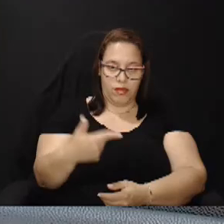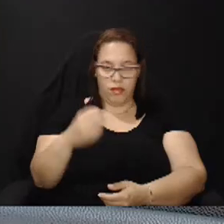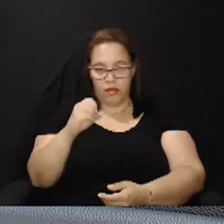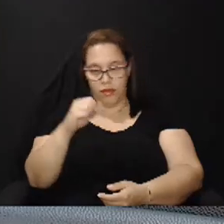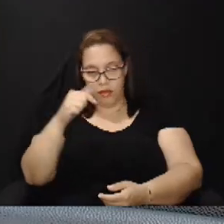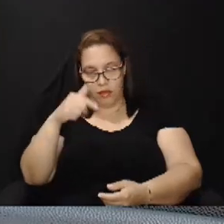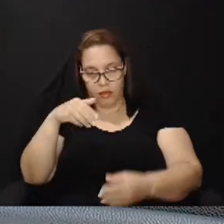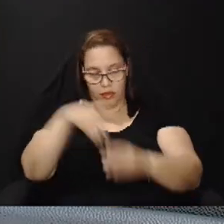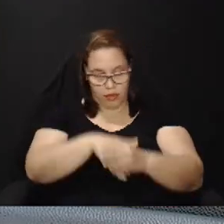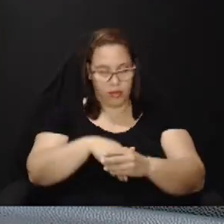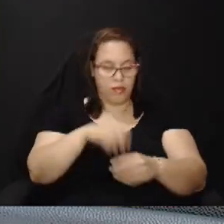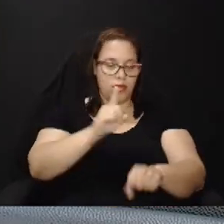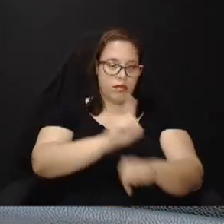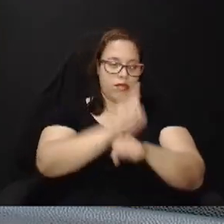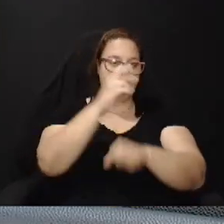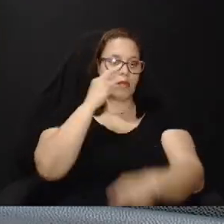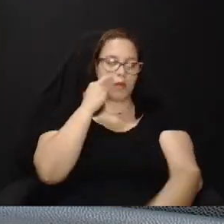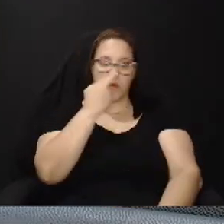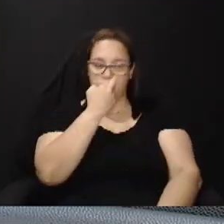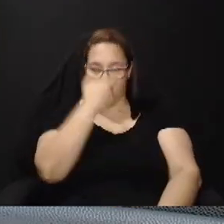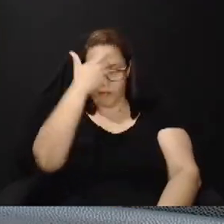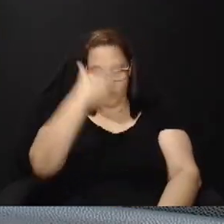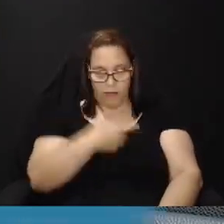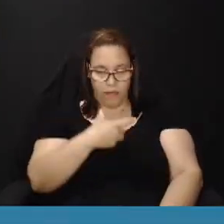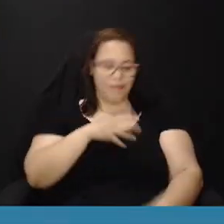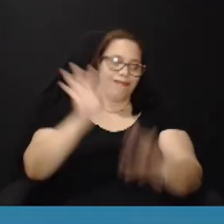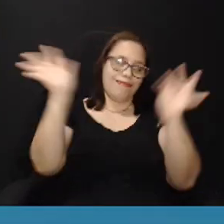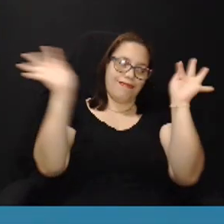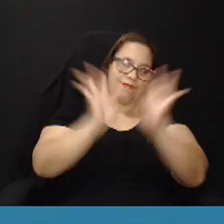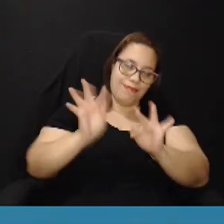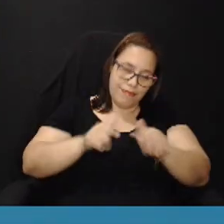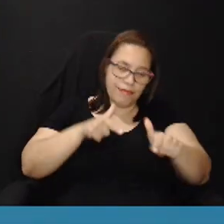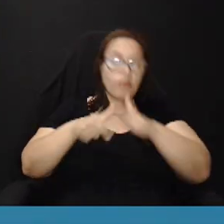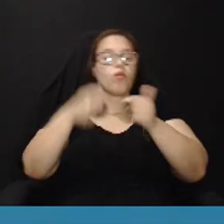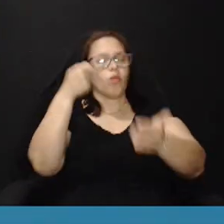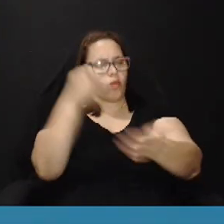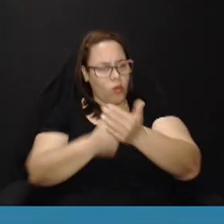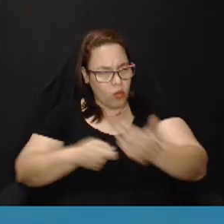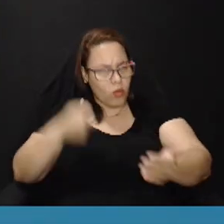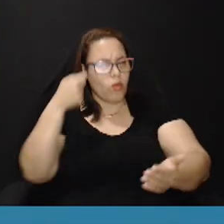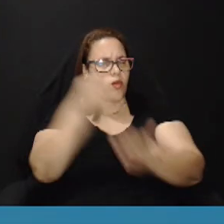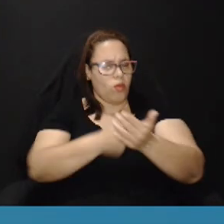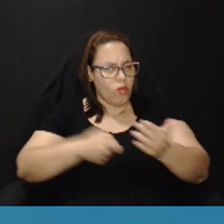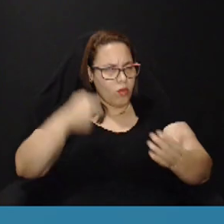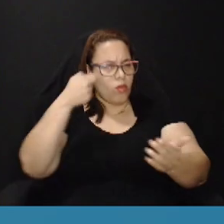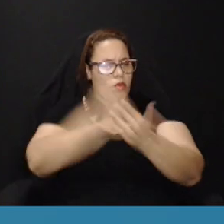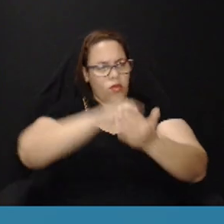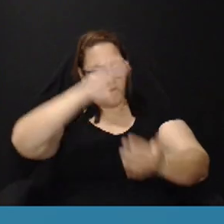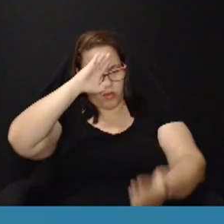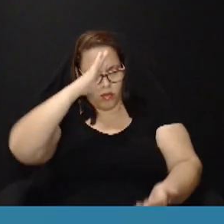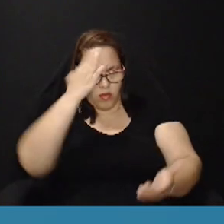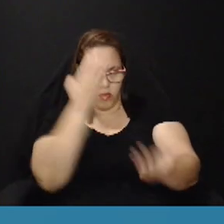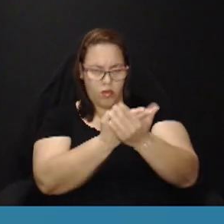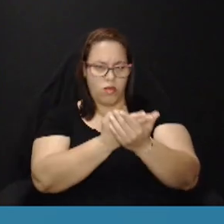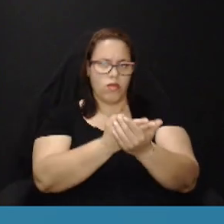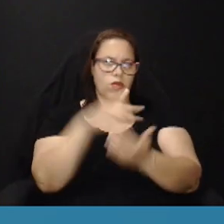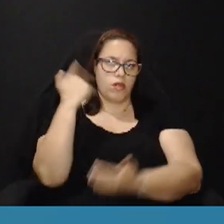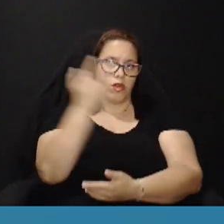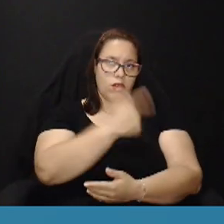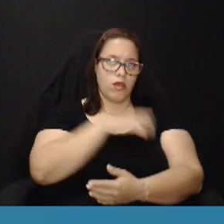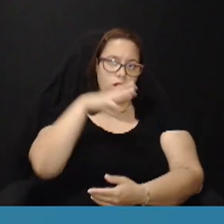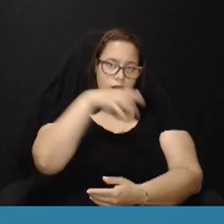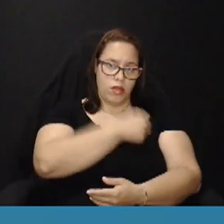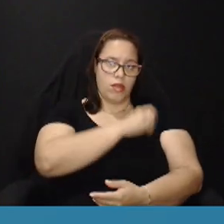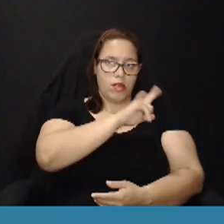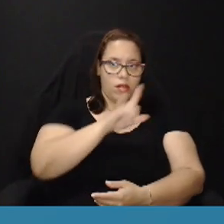Dr. Ianco. Estou muito feliz, estou trabalhando bastante, fortemente, acreditando, né, na nossa amada Campinas, acreditando